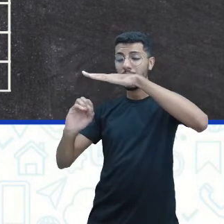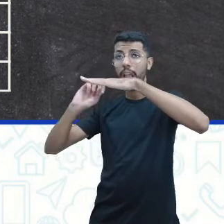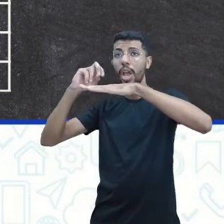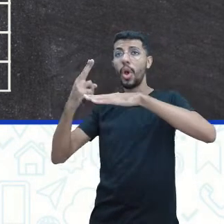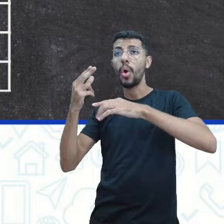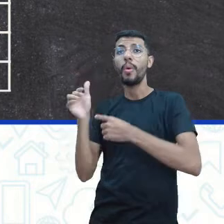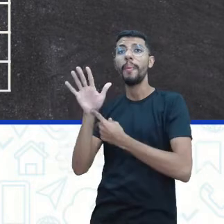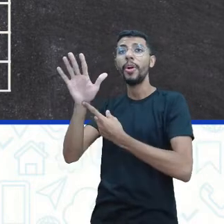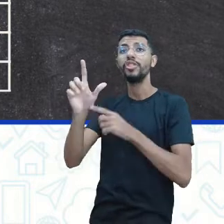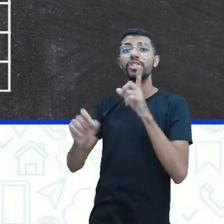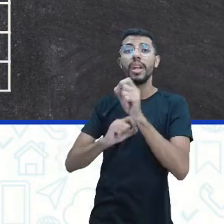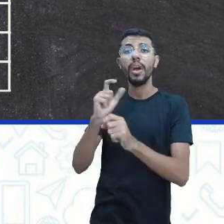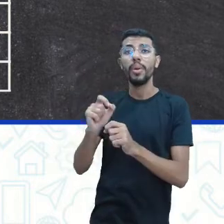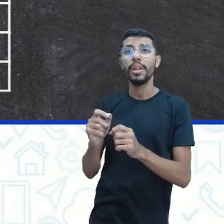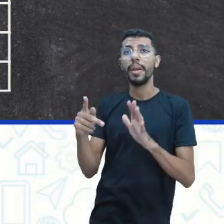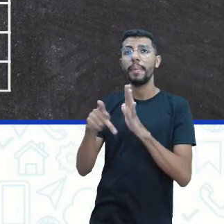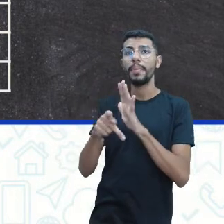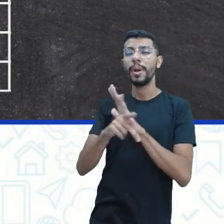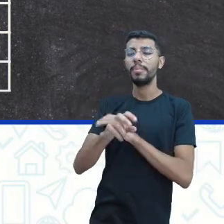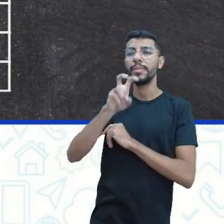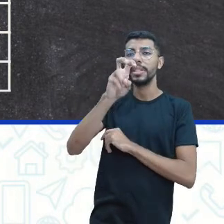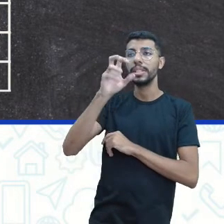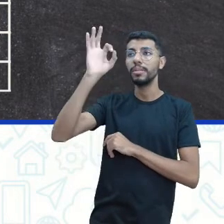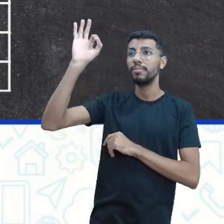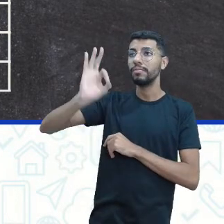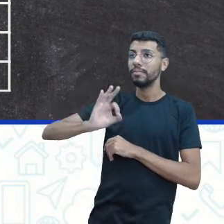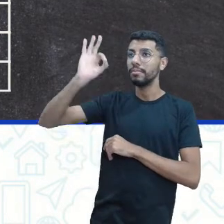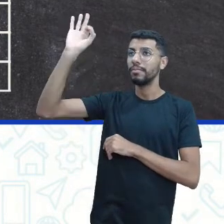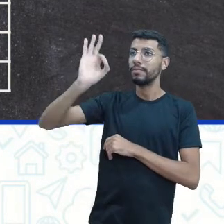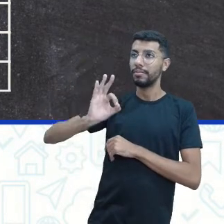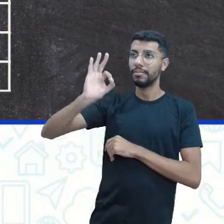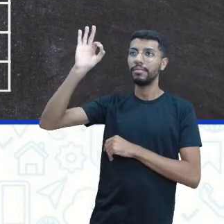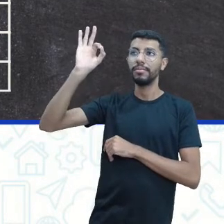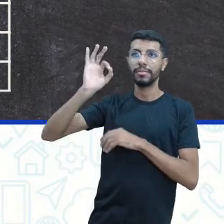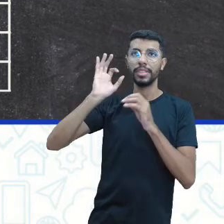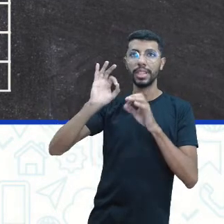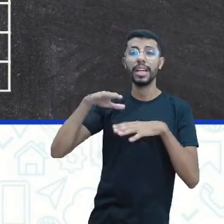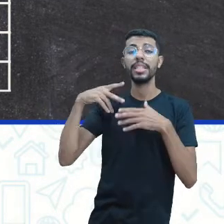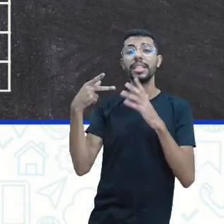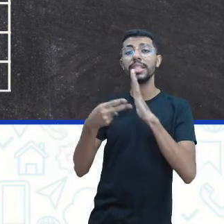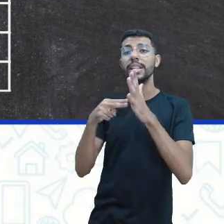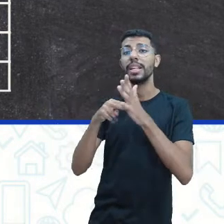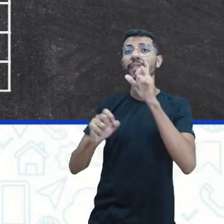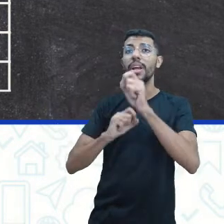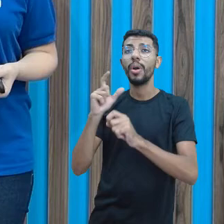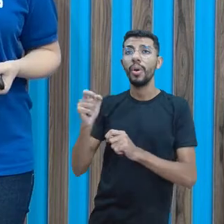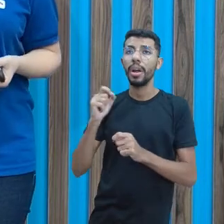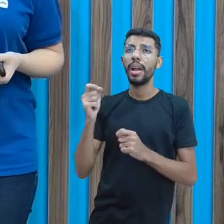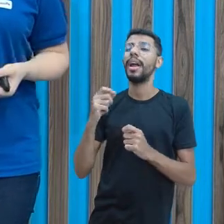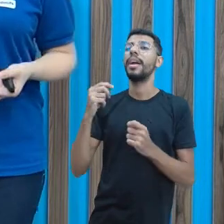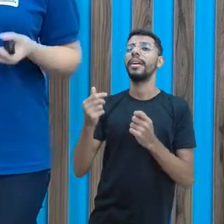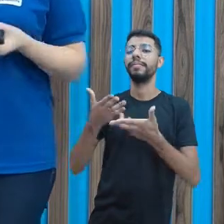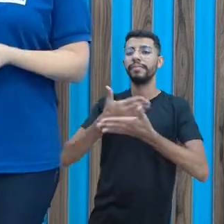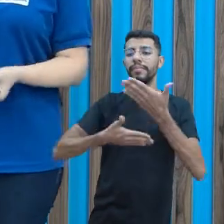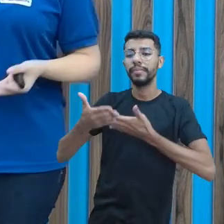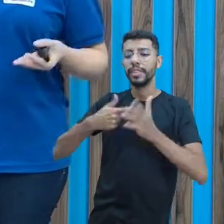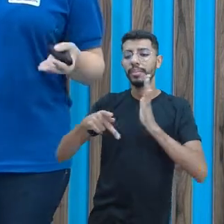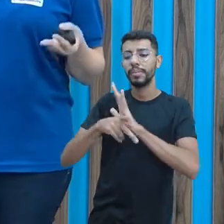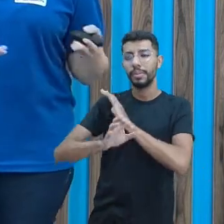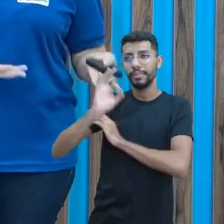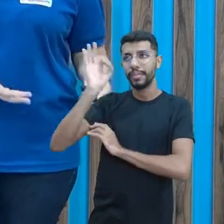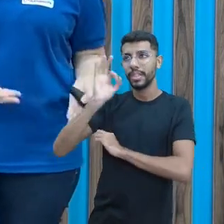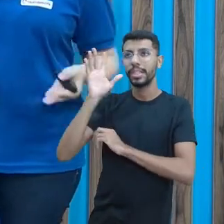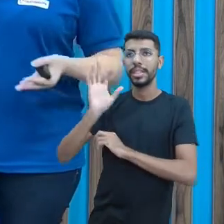né? Essa barrinha aí com os 2 zerinhos em cima e embaixo, significa essa relação percentual, que aquele 5